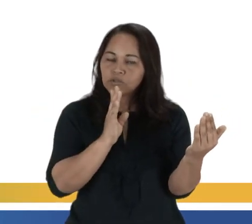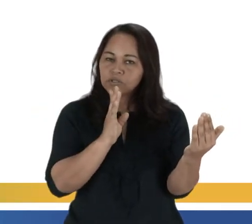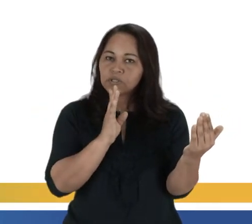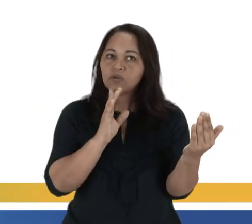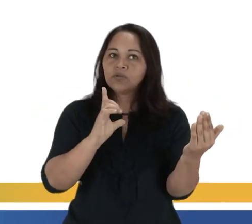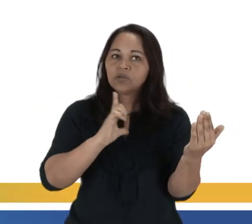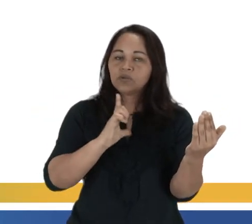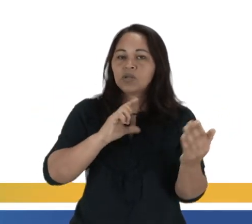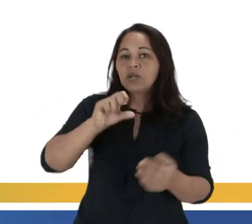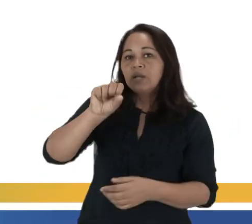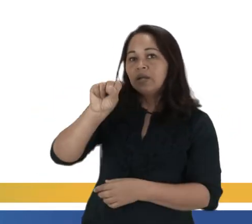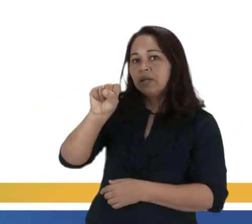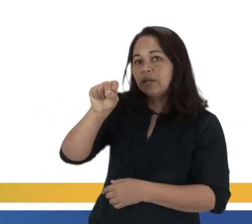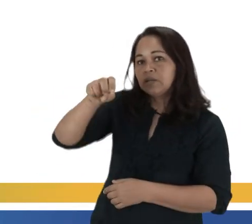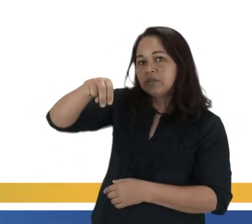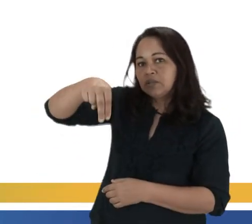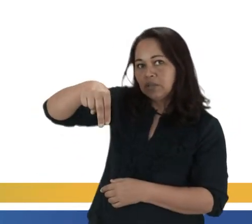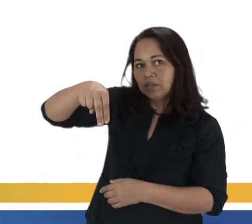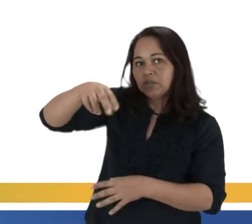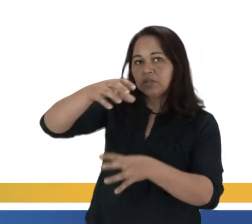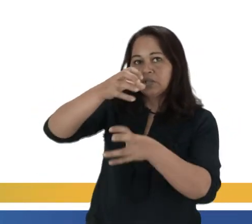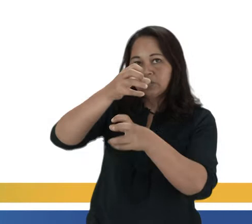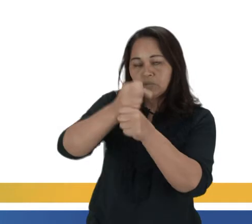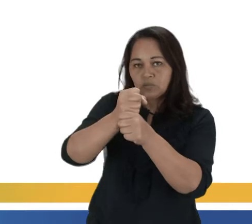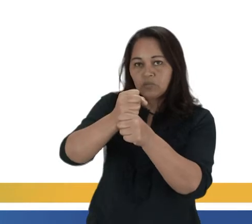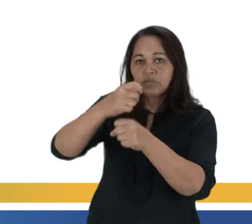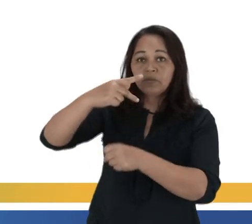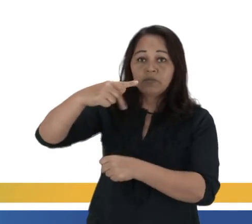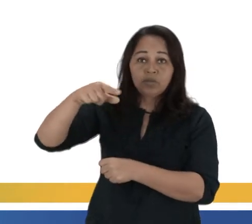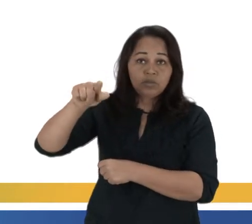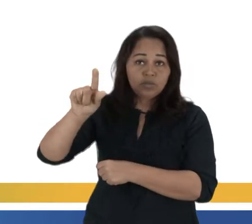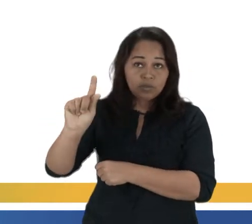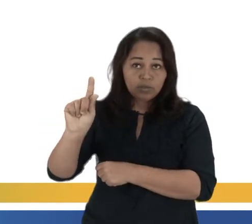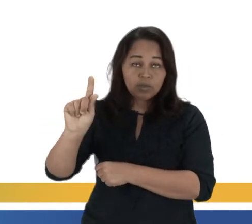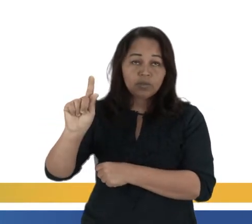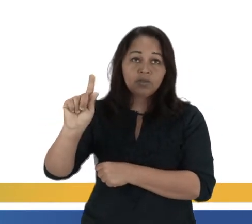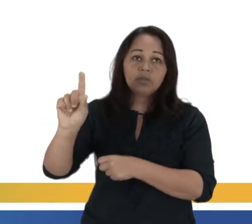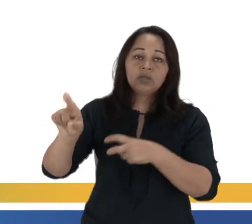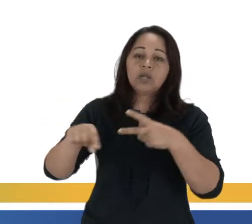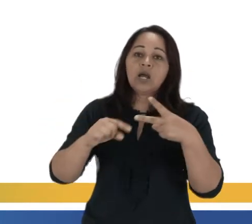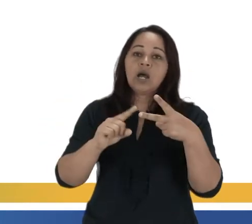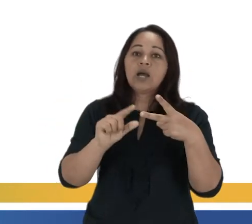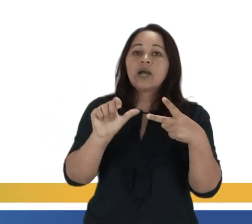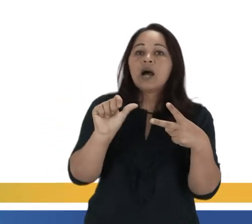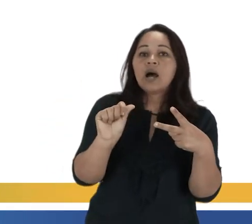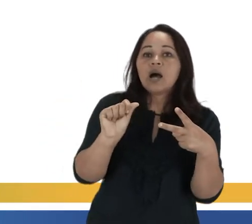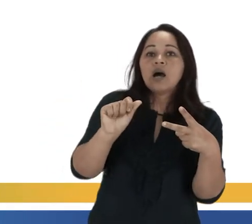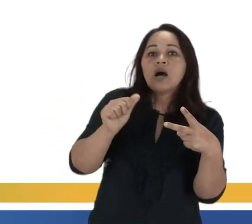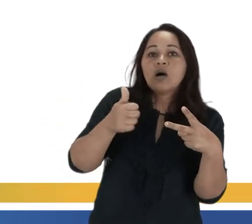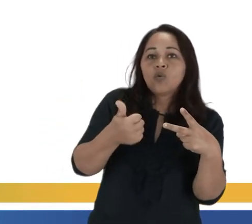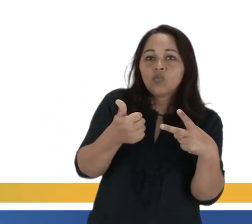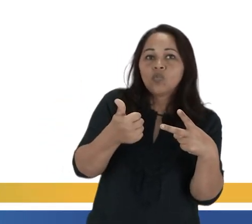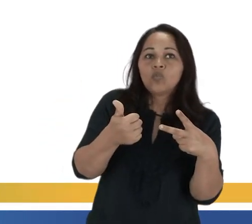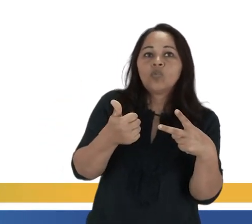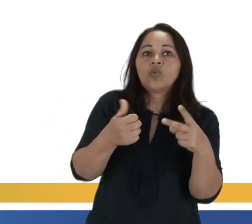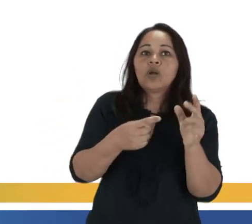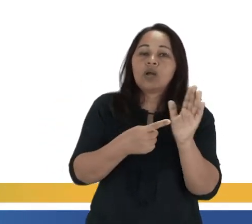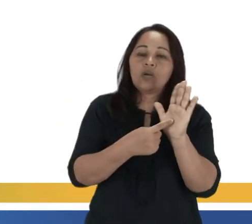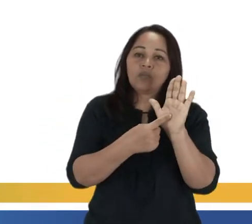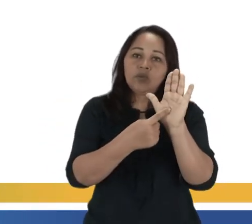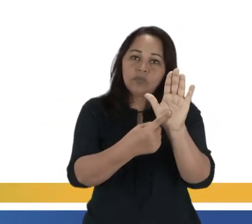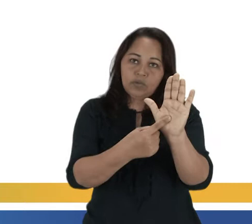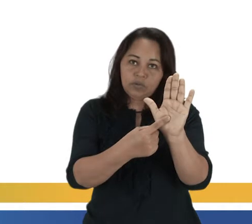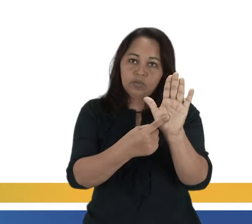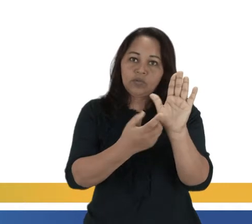aí Sn representando a soma dos n primeiros termos de uma progressão geométrica, A1, que é o nosso primeiro